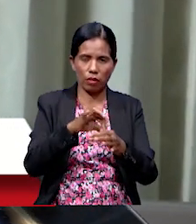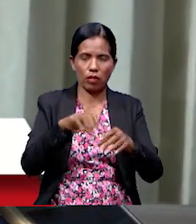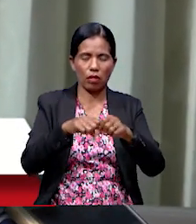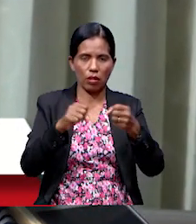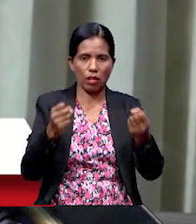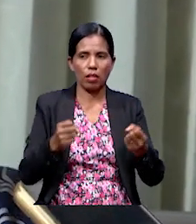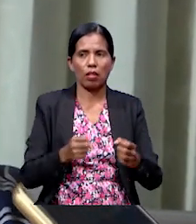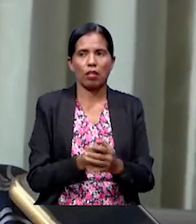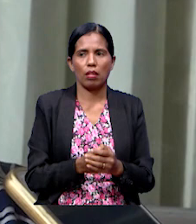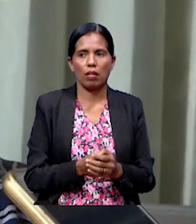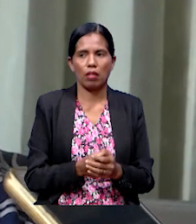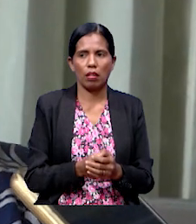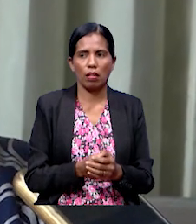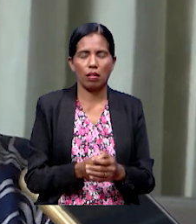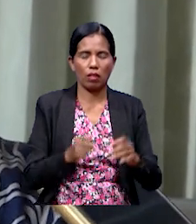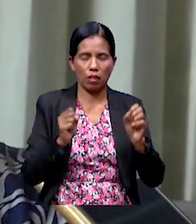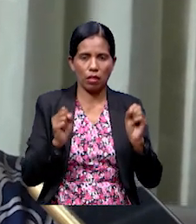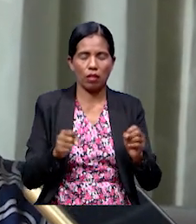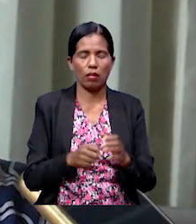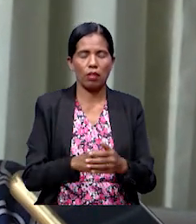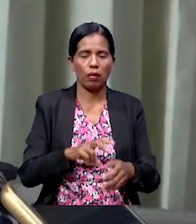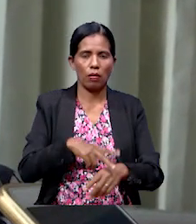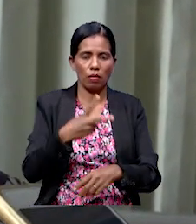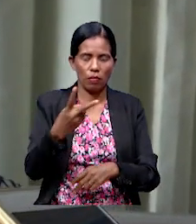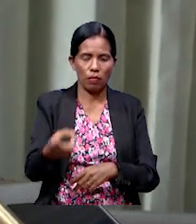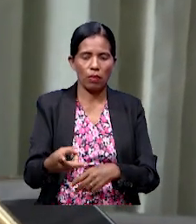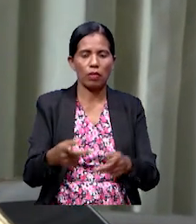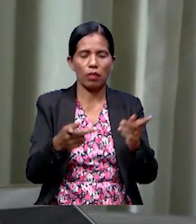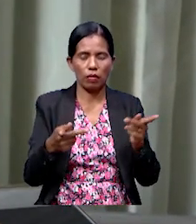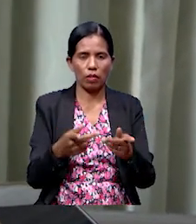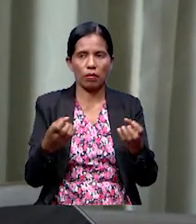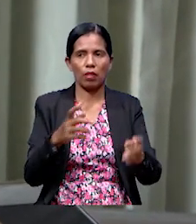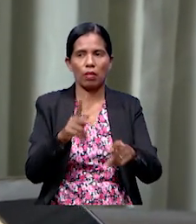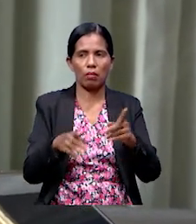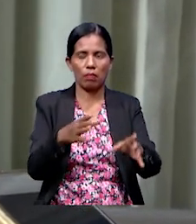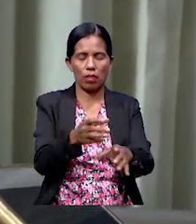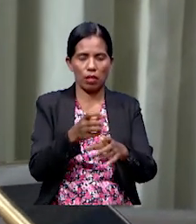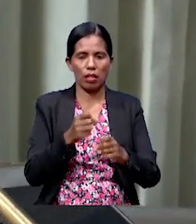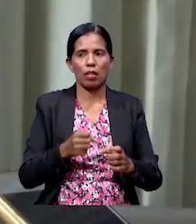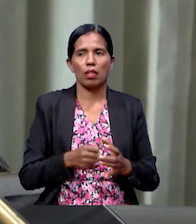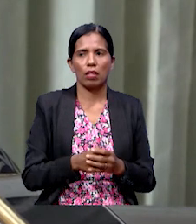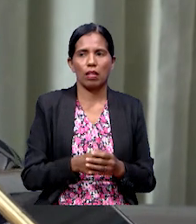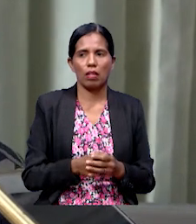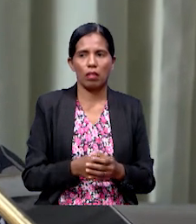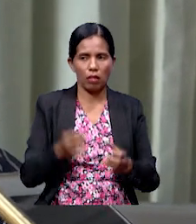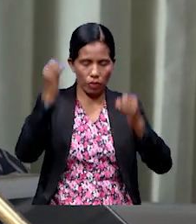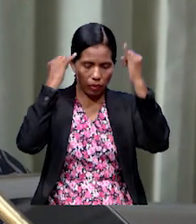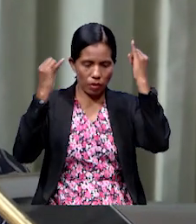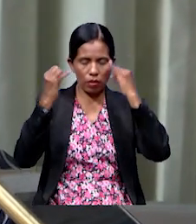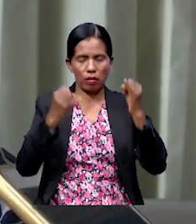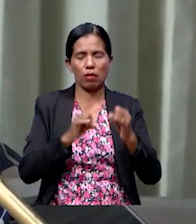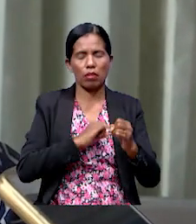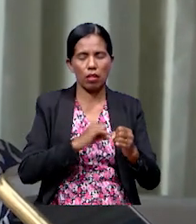estragado, que consegue mono e fazer um balo e comandar uma quilha, né? Informação é lamentável.